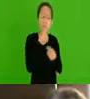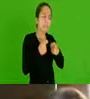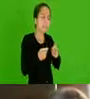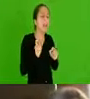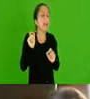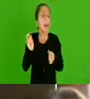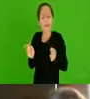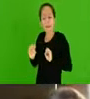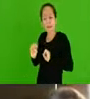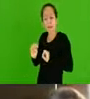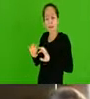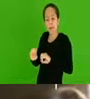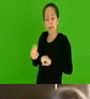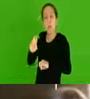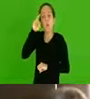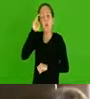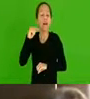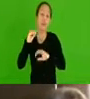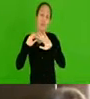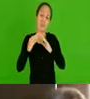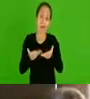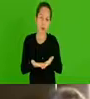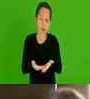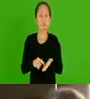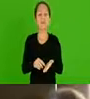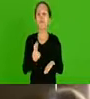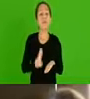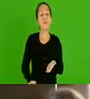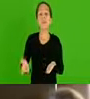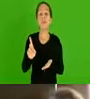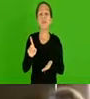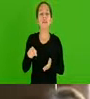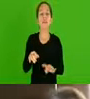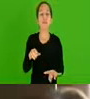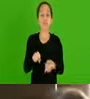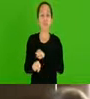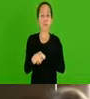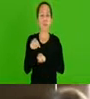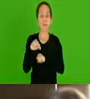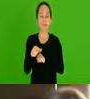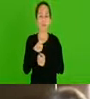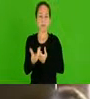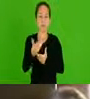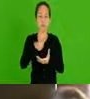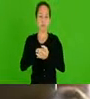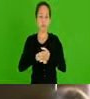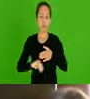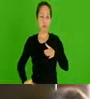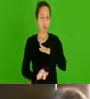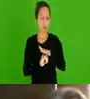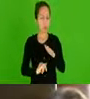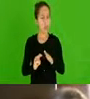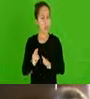ela era a escola por meio de uma formação institucionalizada, uma cultura